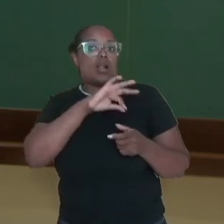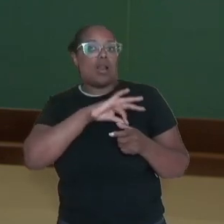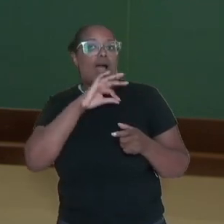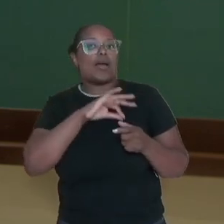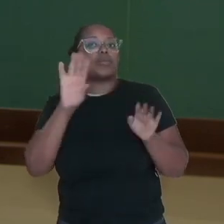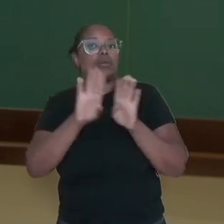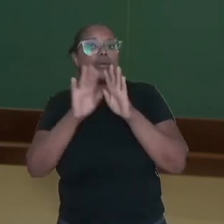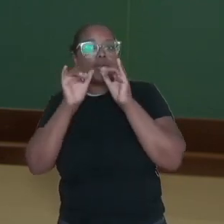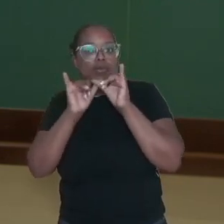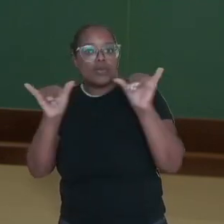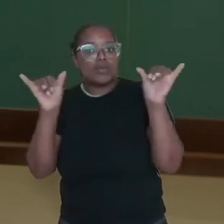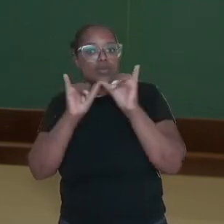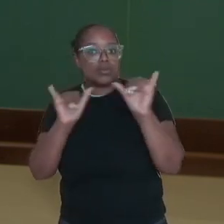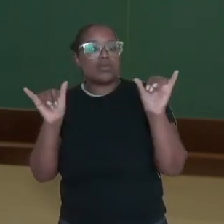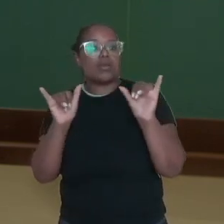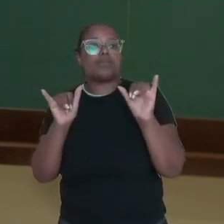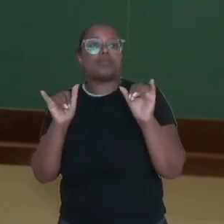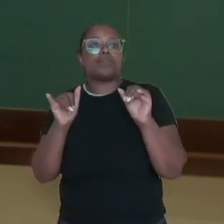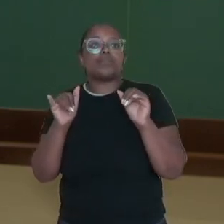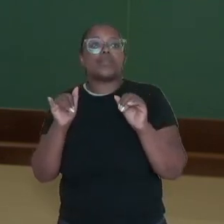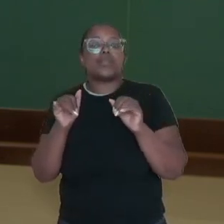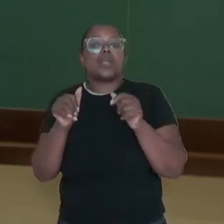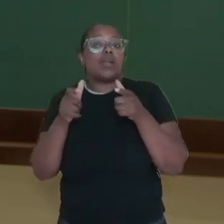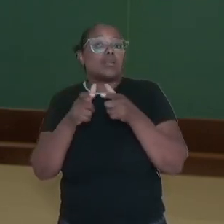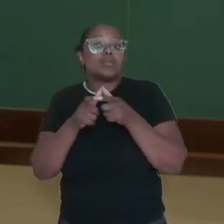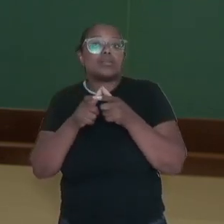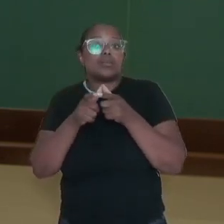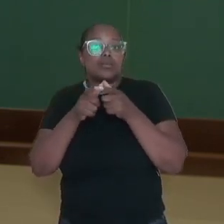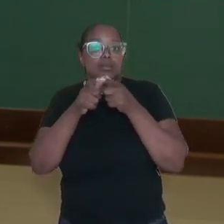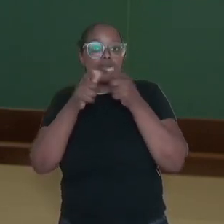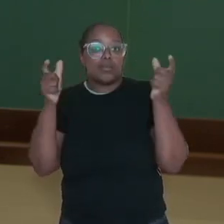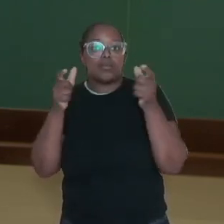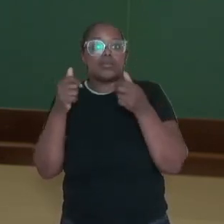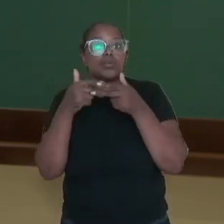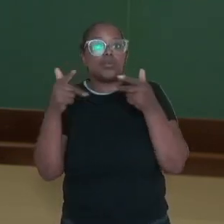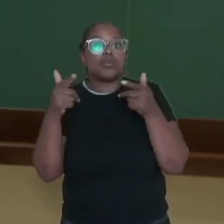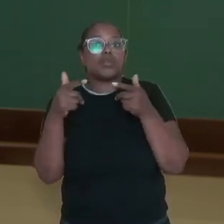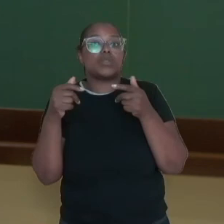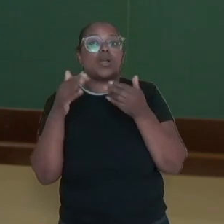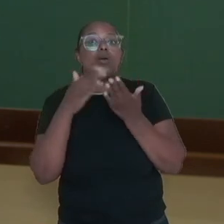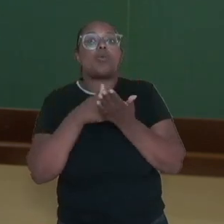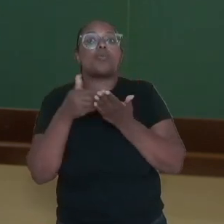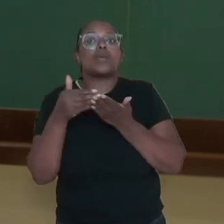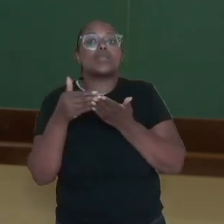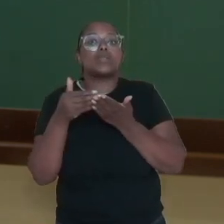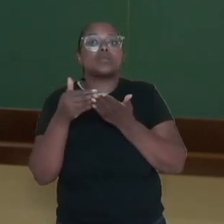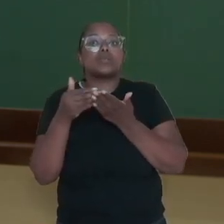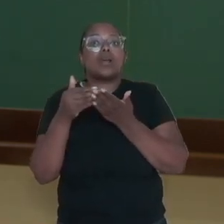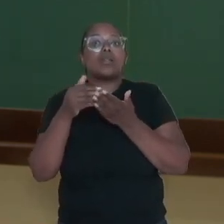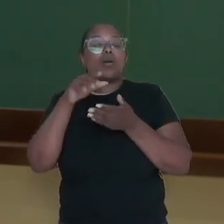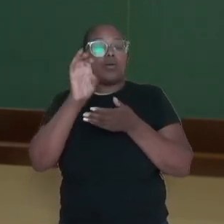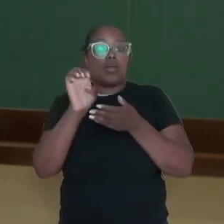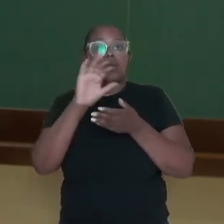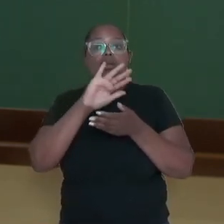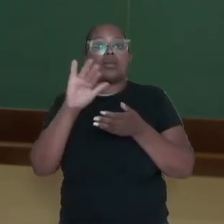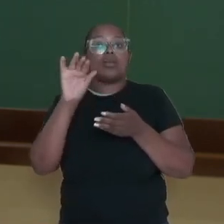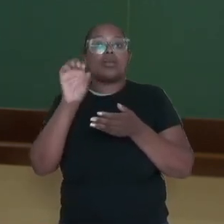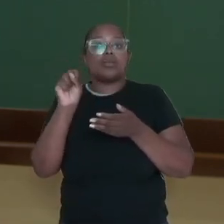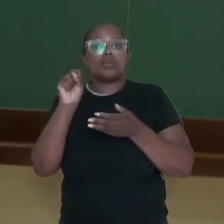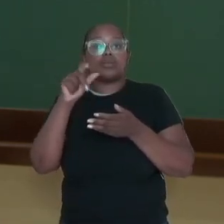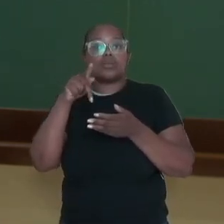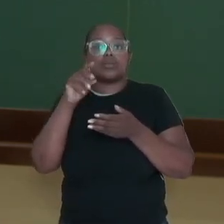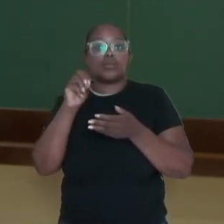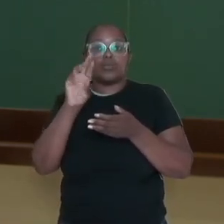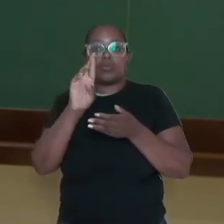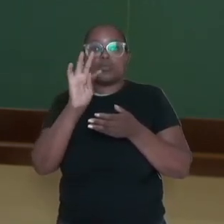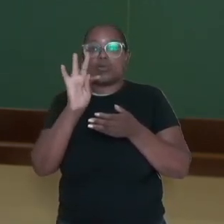divulgação, tá? Então, aí, essas grandes competições começaram a dar origem aos e-sports. E em